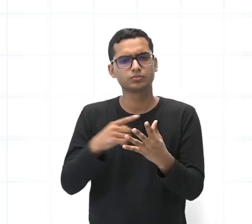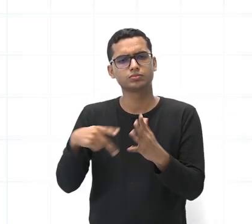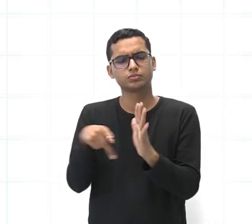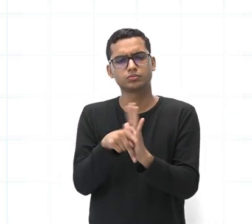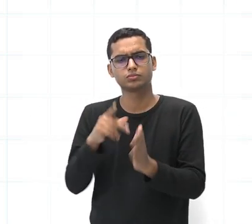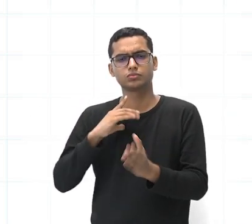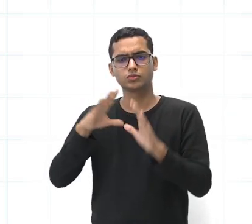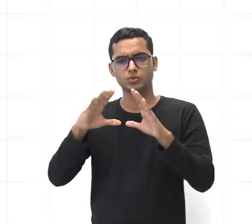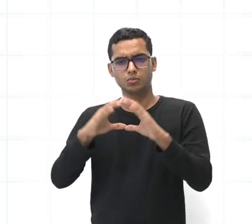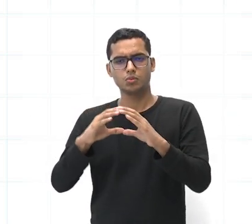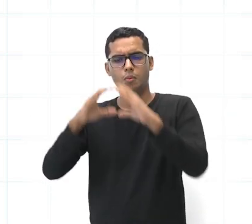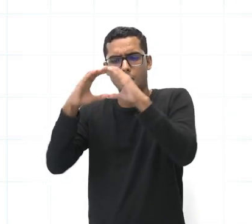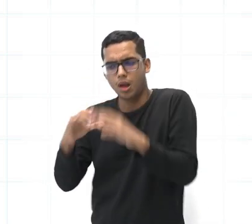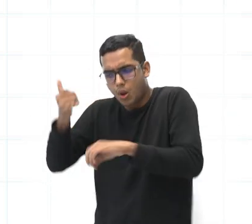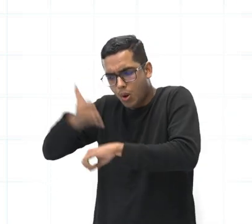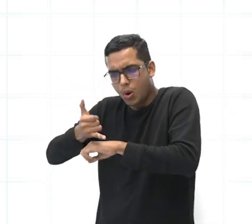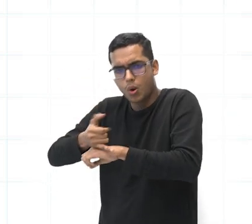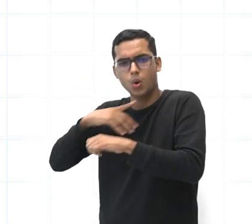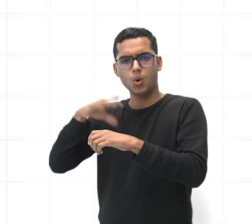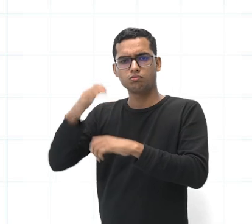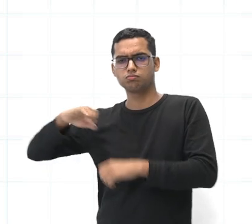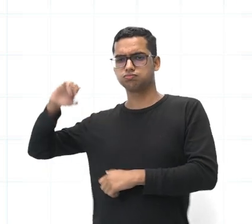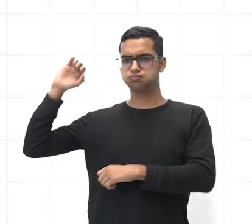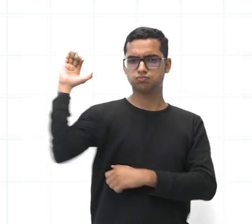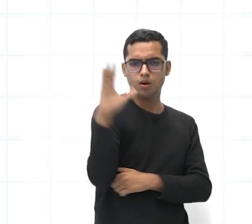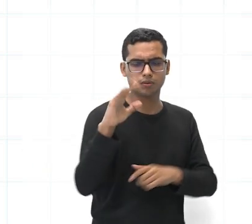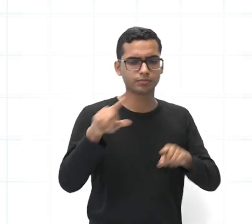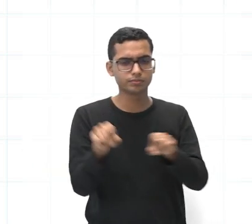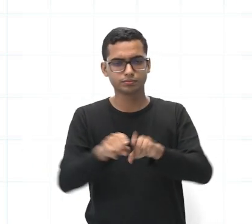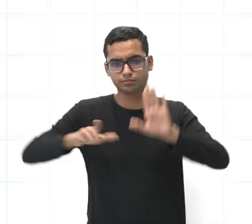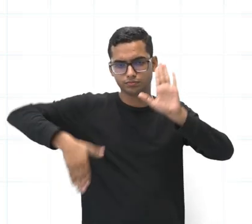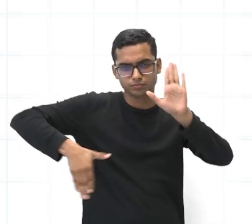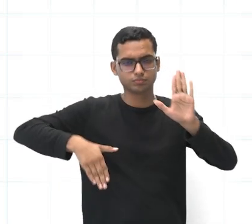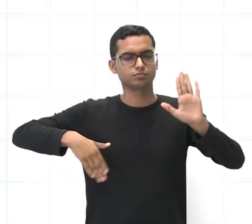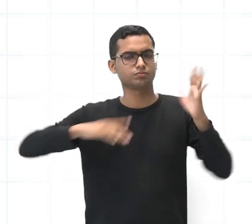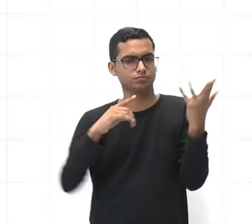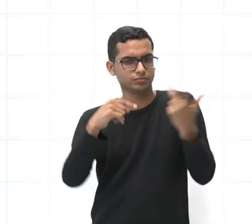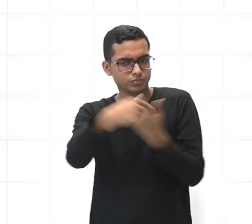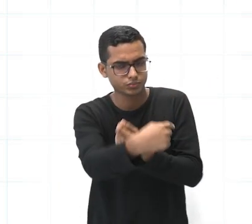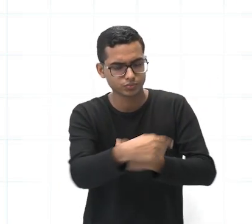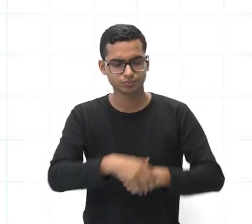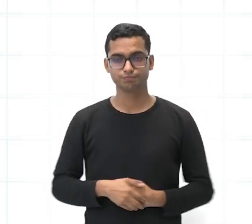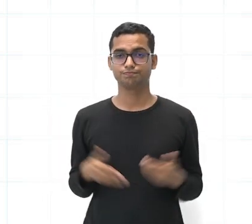natação, dentre outros. E falando dessa questão da natação, a gente sabe que esses